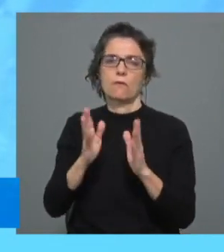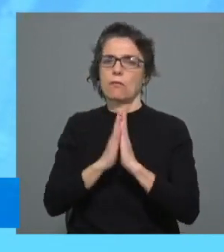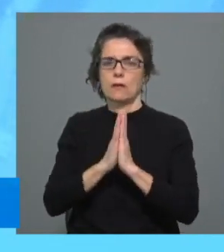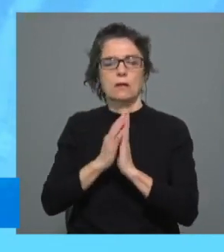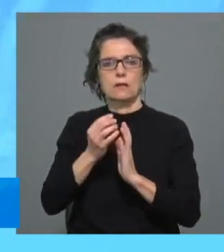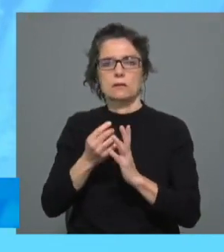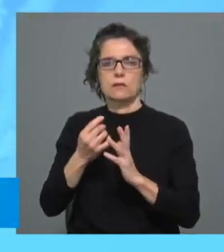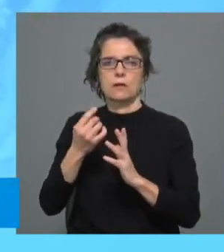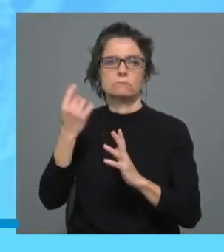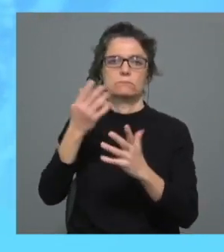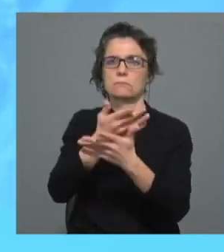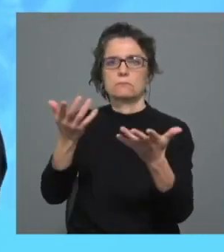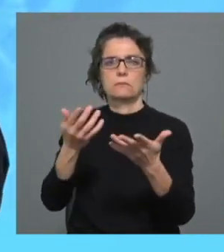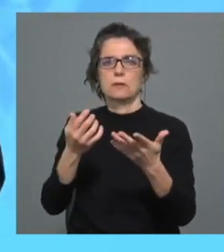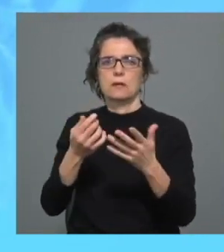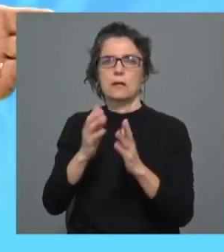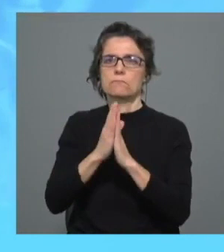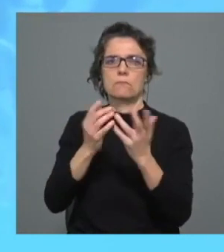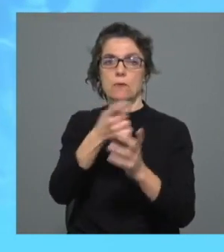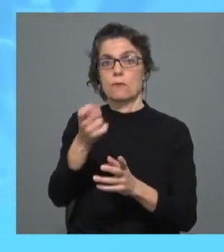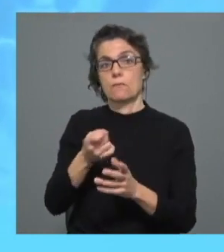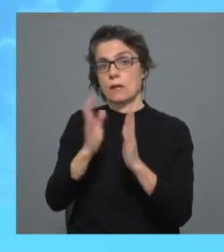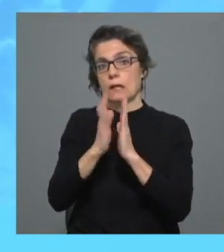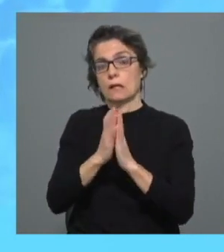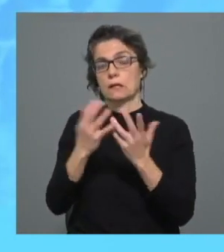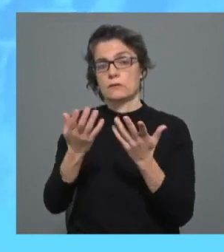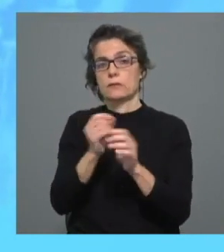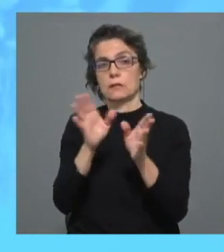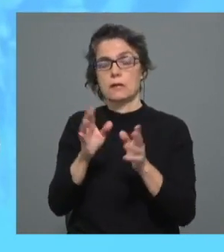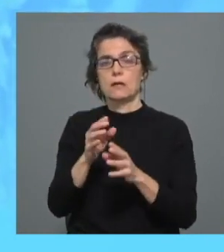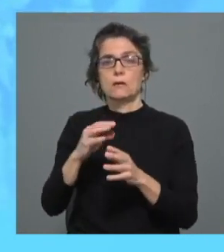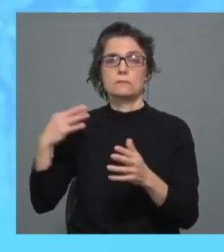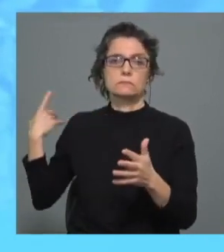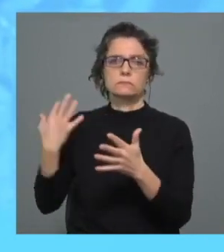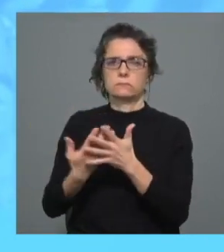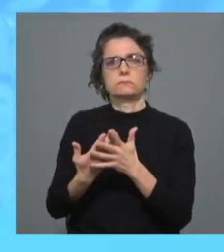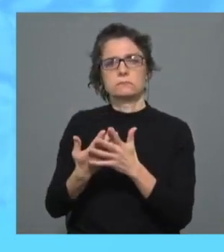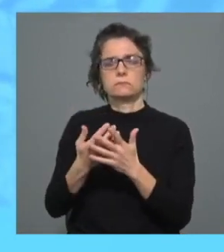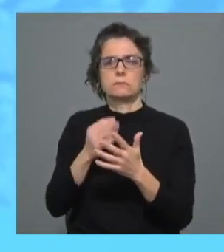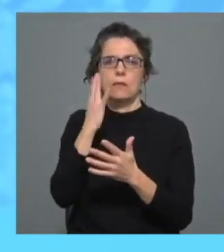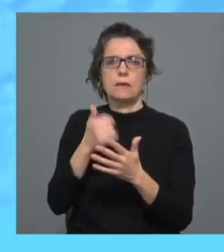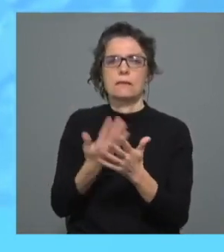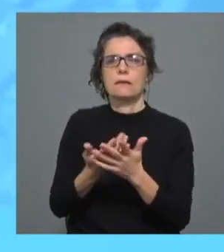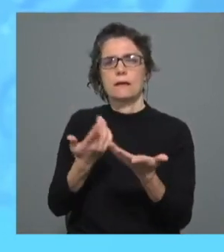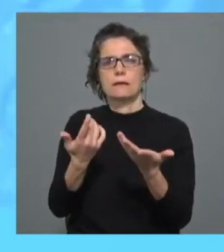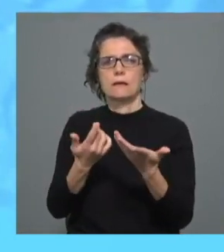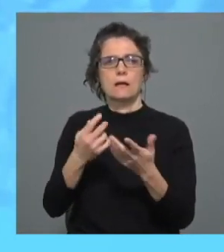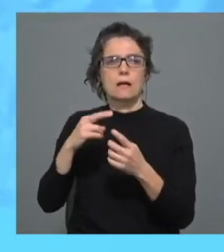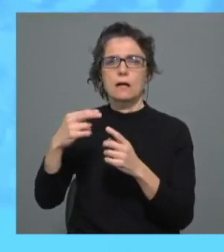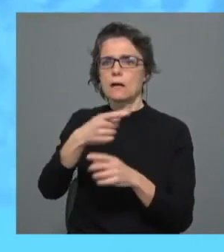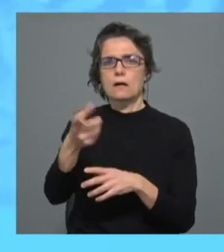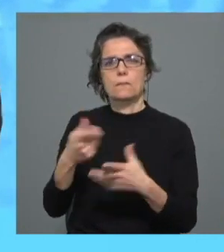o apelo à paz, a Igreja inteiramente precursora dos anos 60 para cá, numa leitura nova, moderna de paz, uma leitura que, aliás,